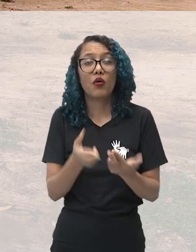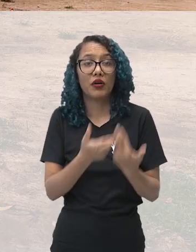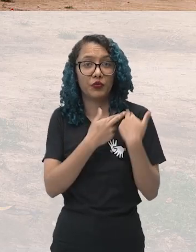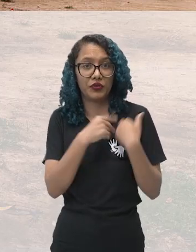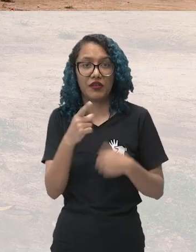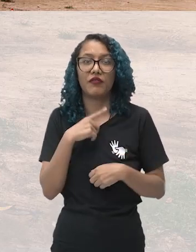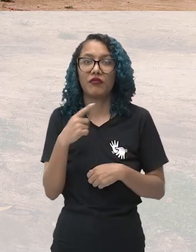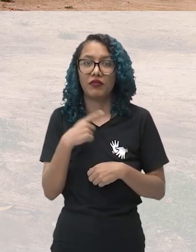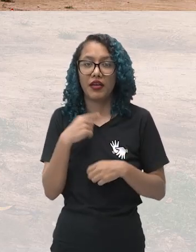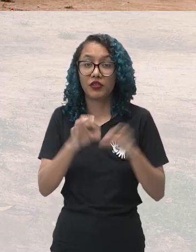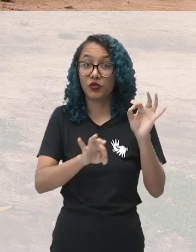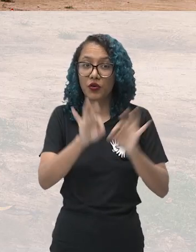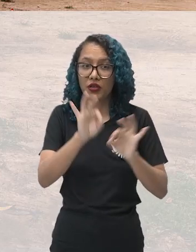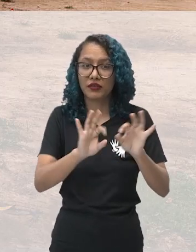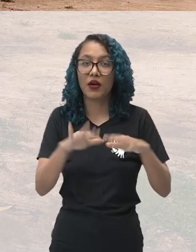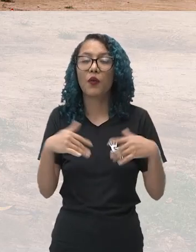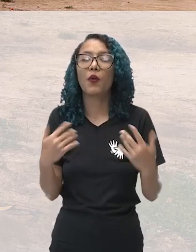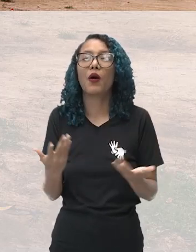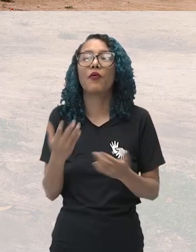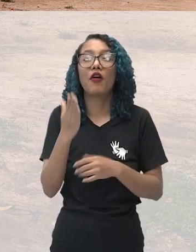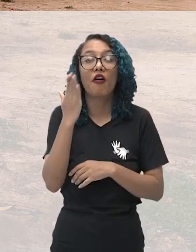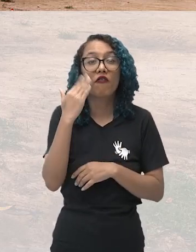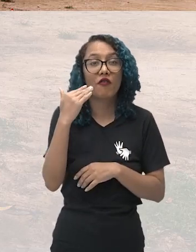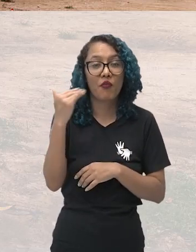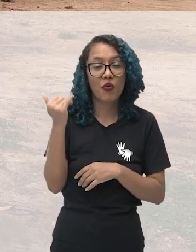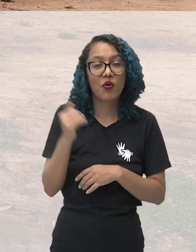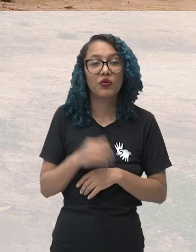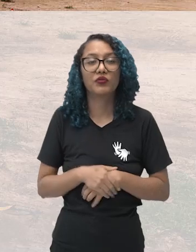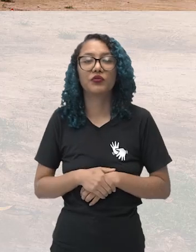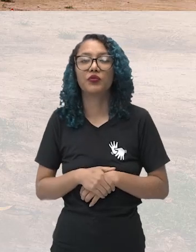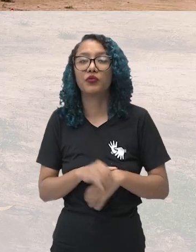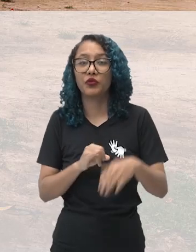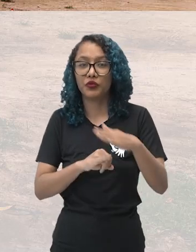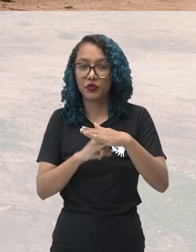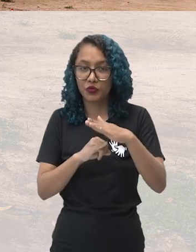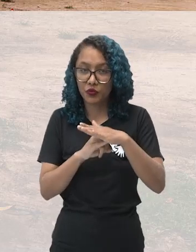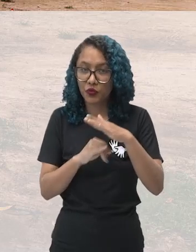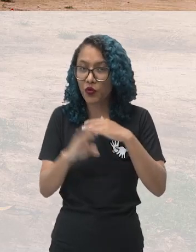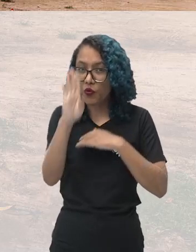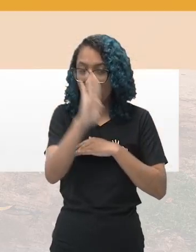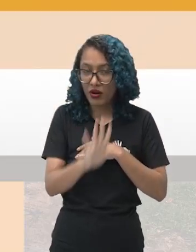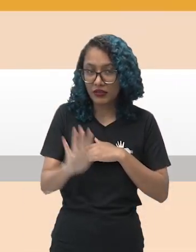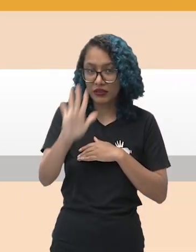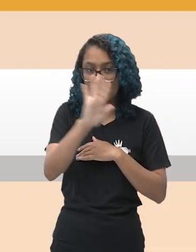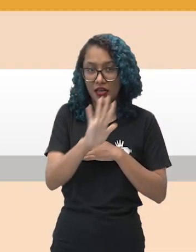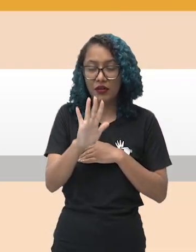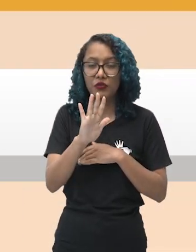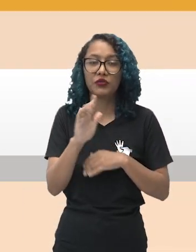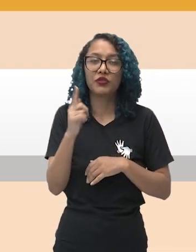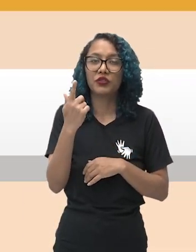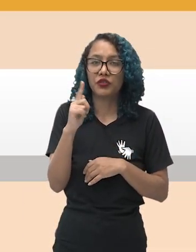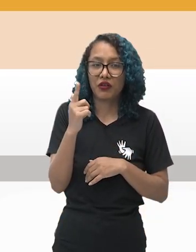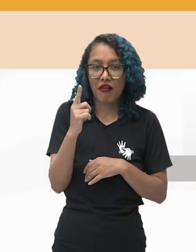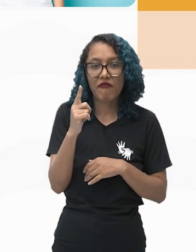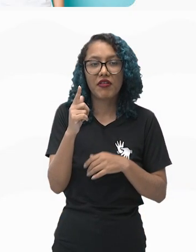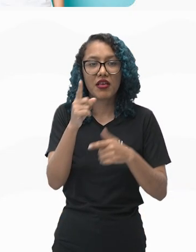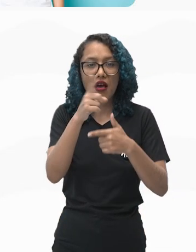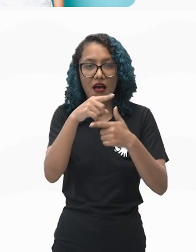órgão? É o famosíssimo Instituto Brasileiro de Geografia e Estatística, como nós vamos ver agora nessa tela,